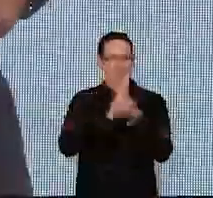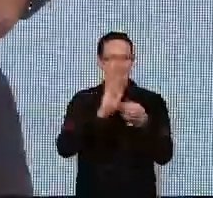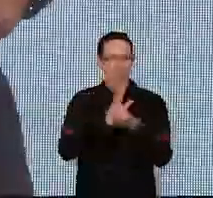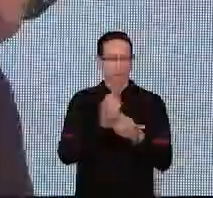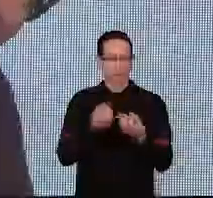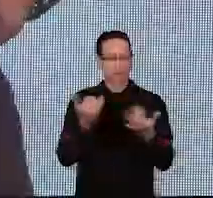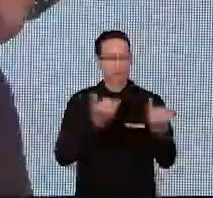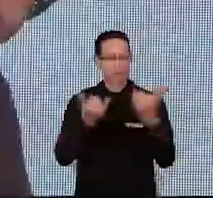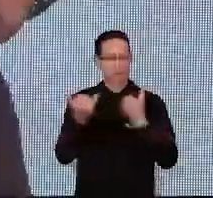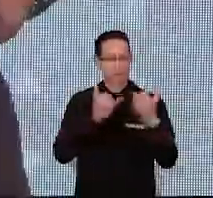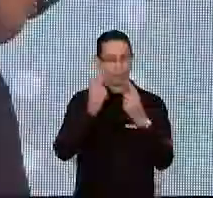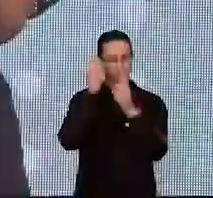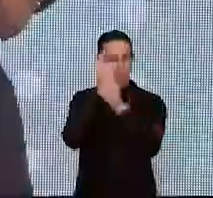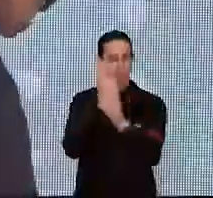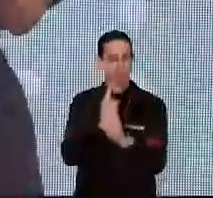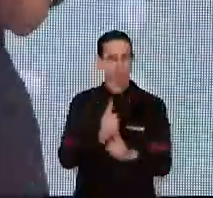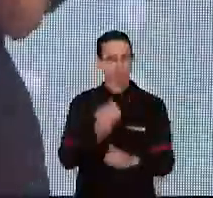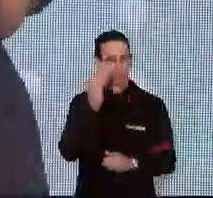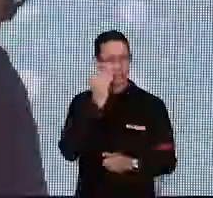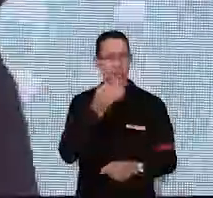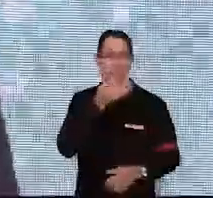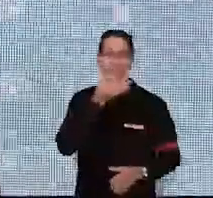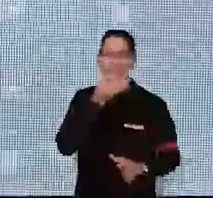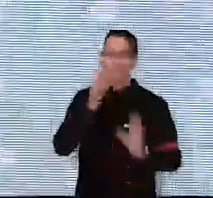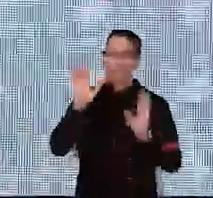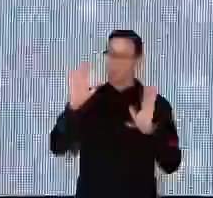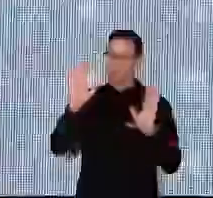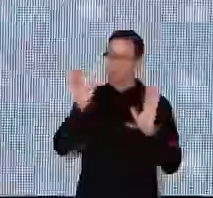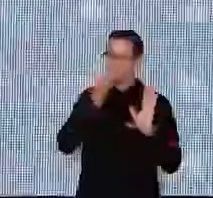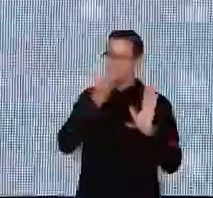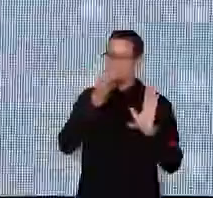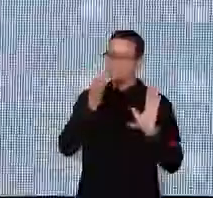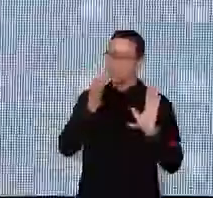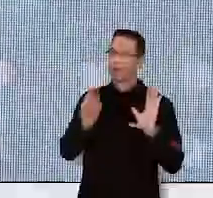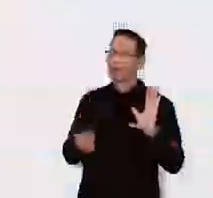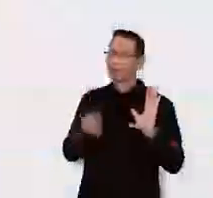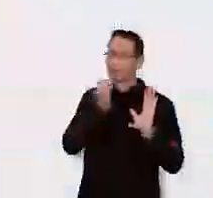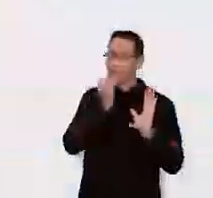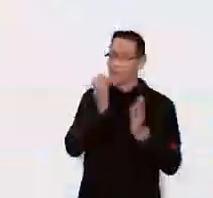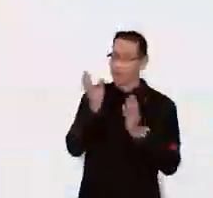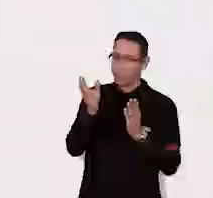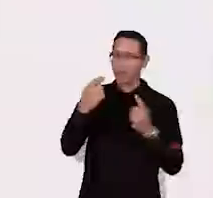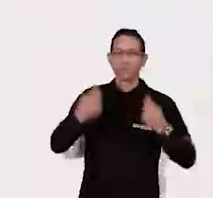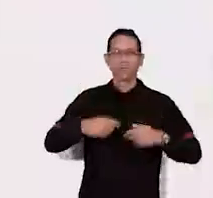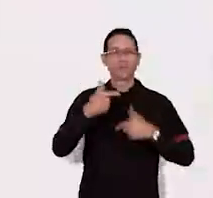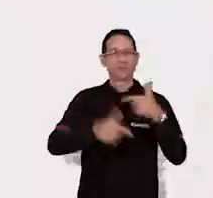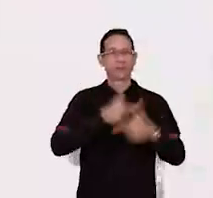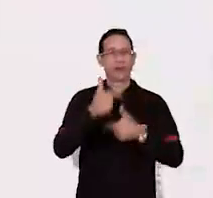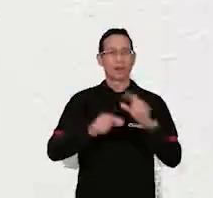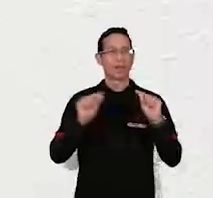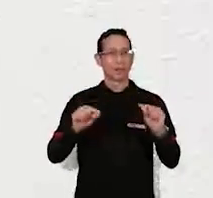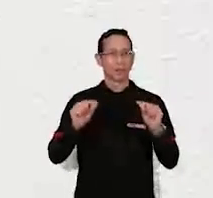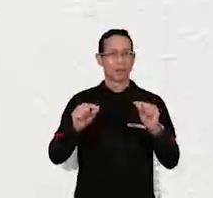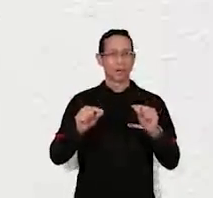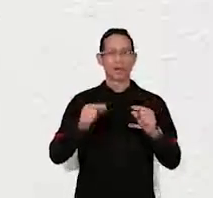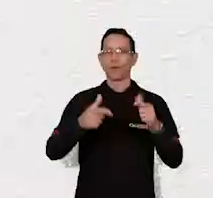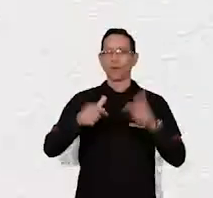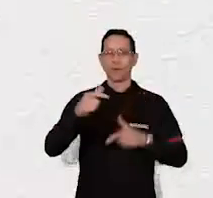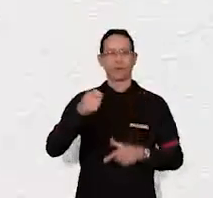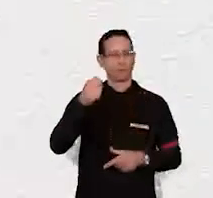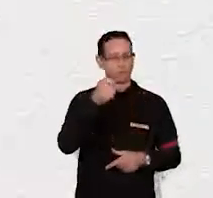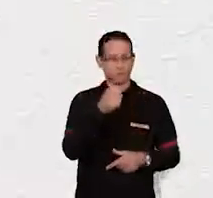dados. E, na minha opinião, nesse tipo de otite, a gente tem que trabalhar sempre com a